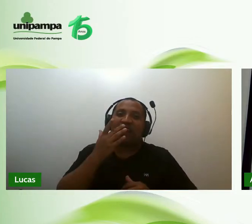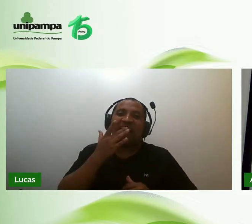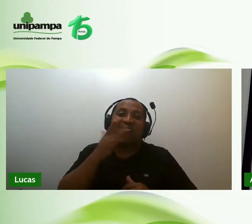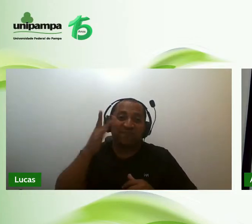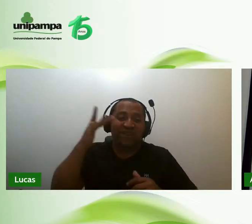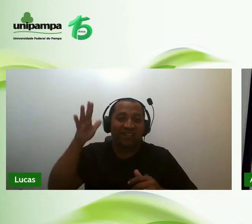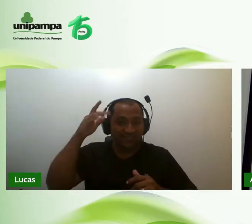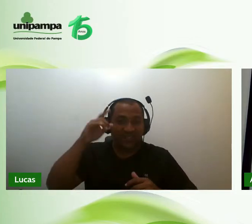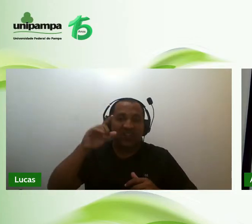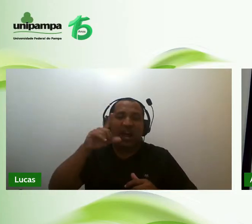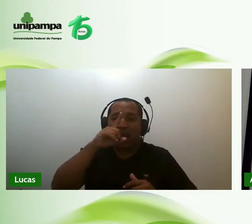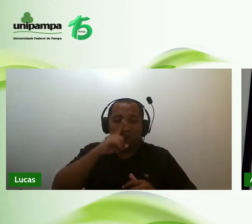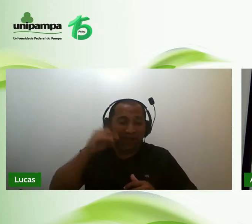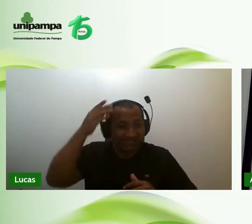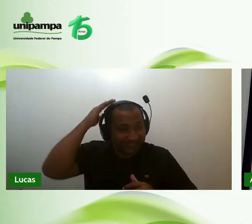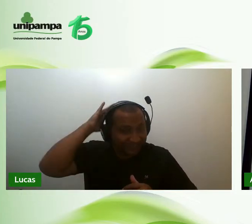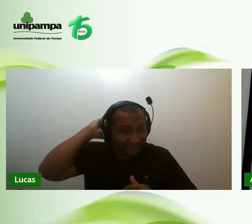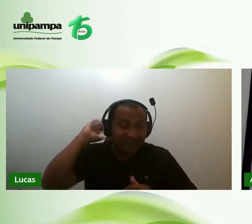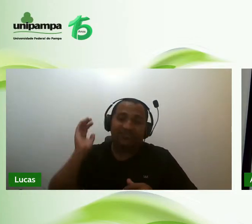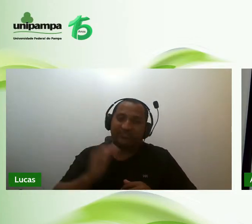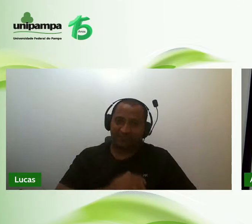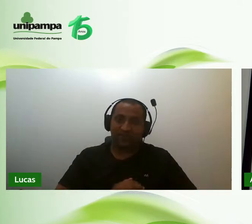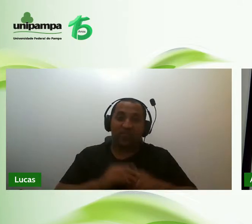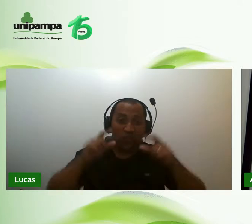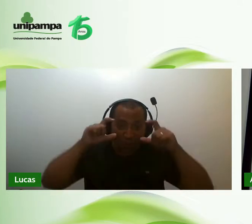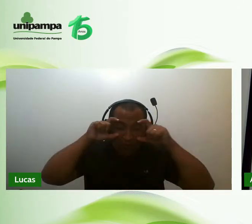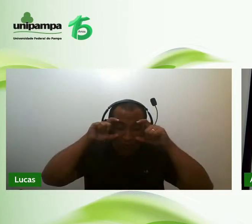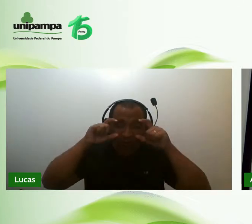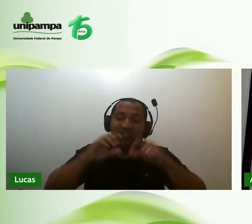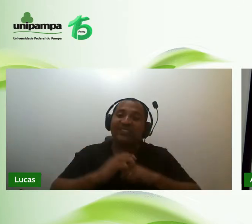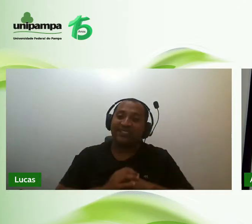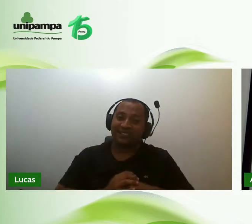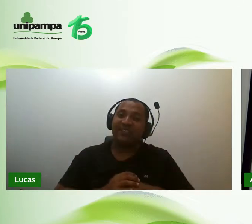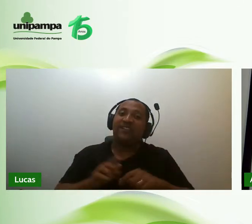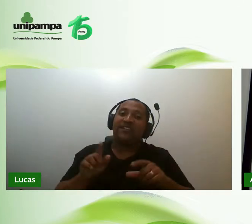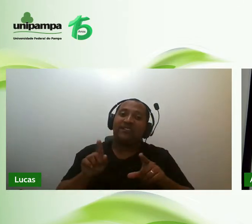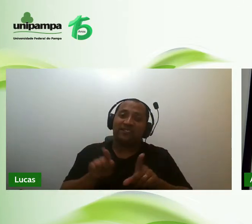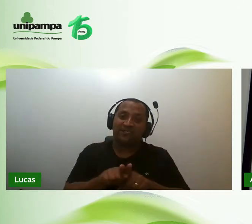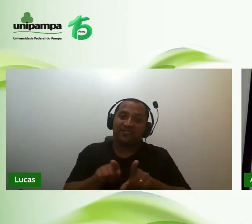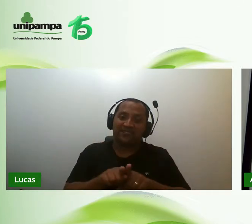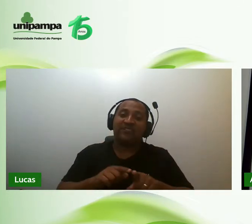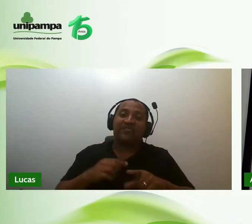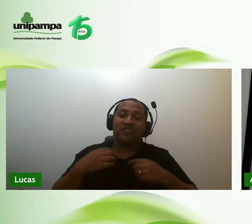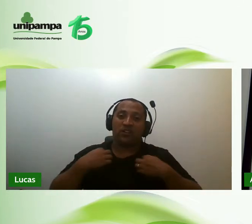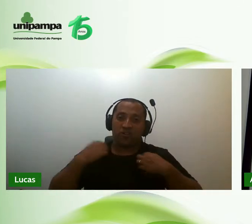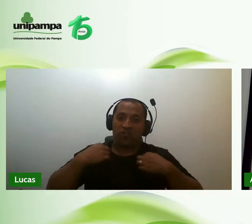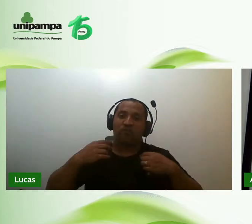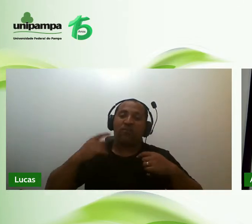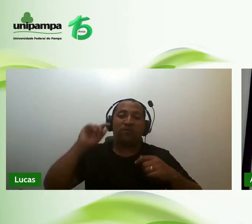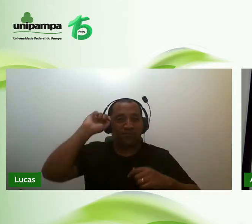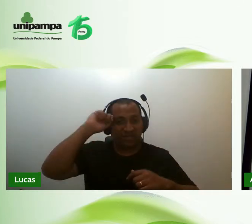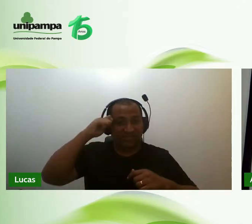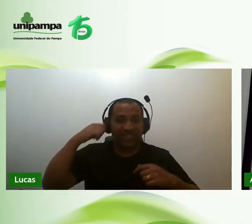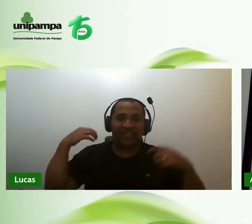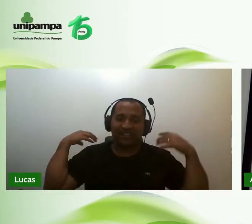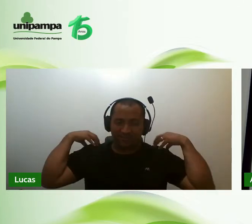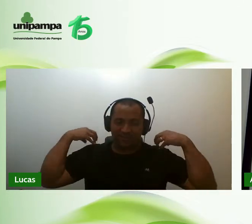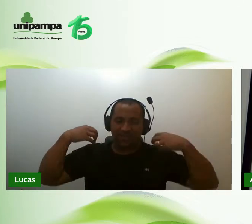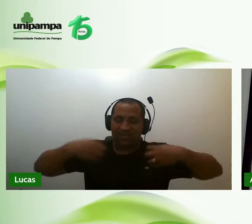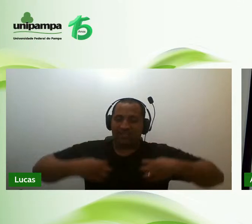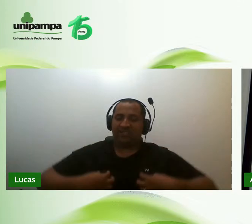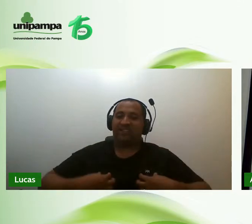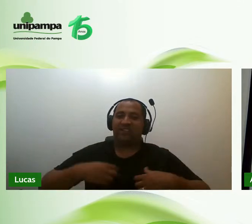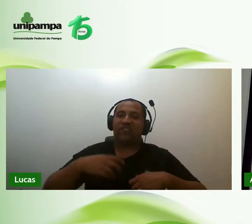louro, né? Utilizo óculos, estou no momento com um vestido preto e uma